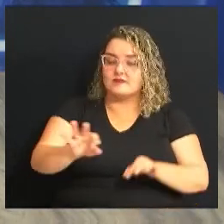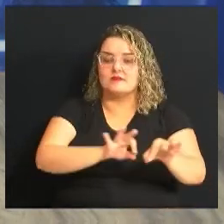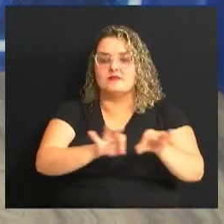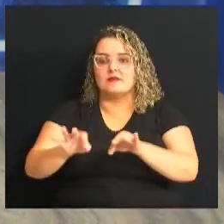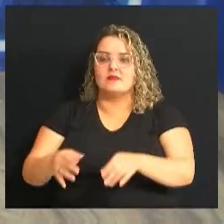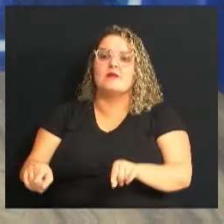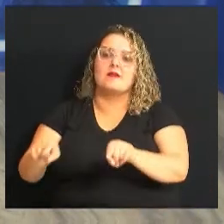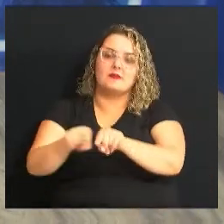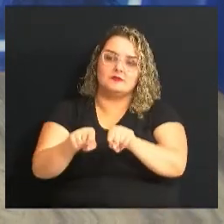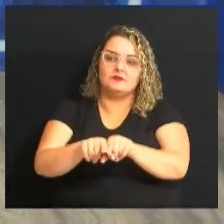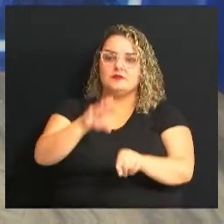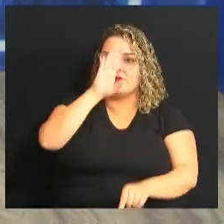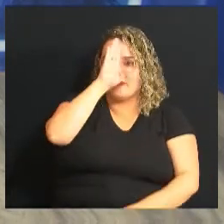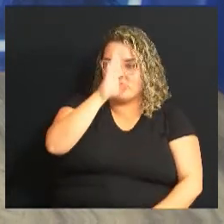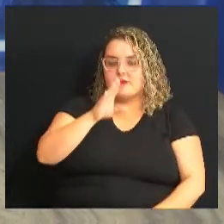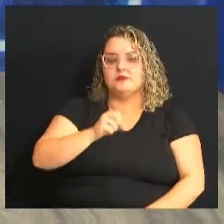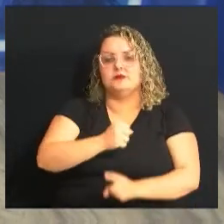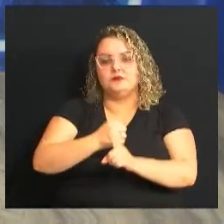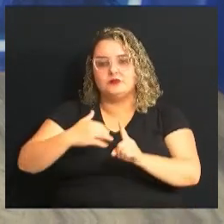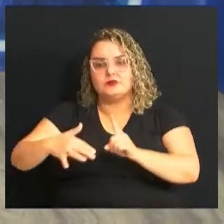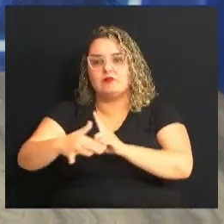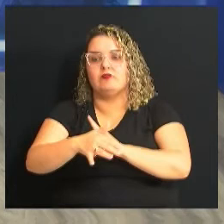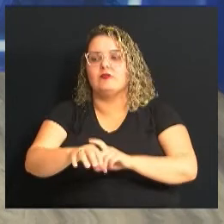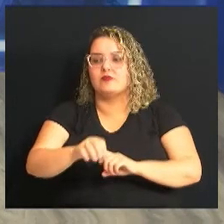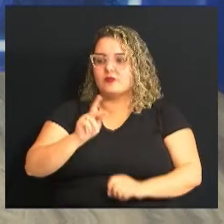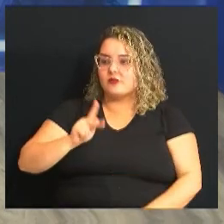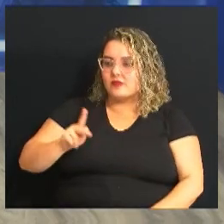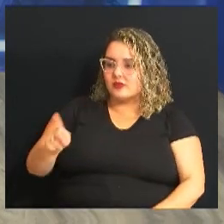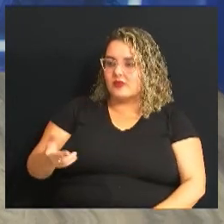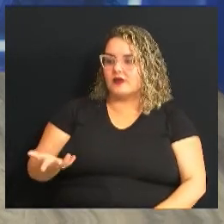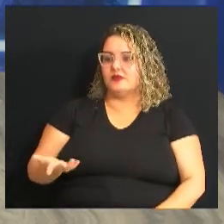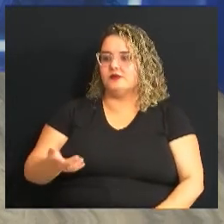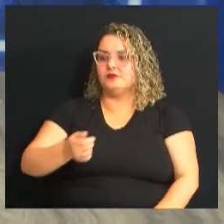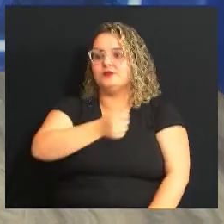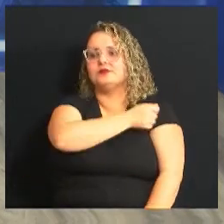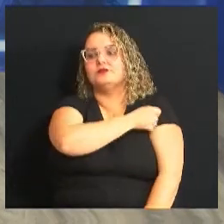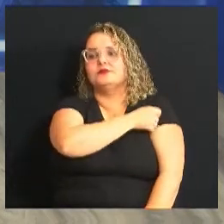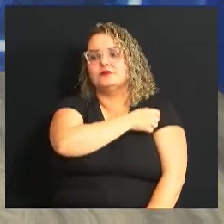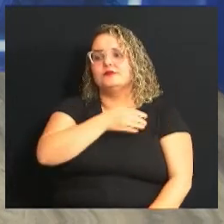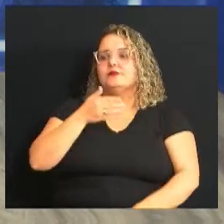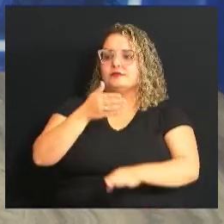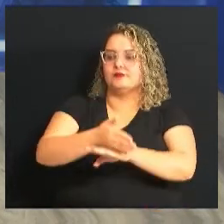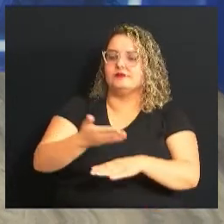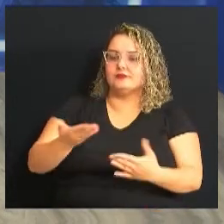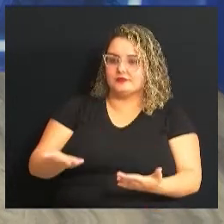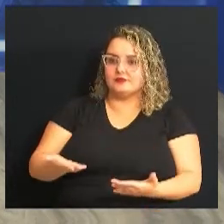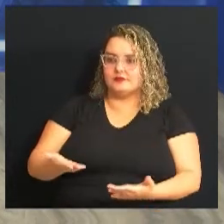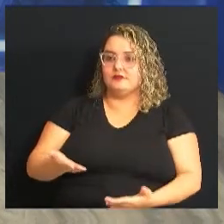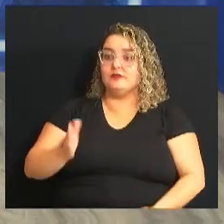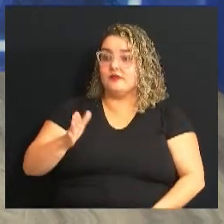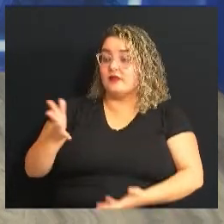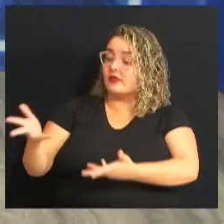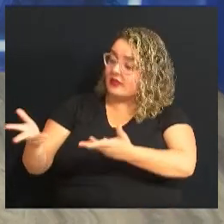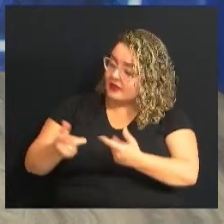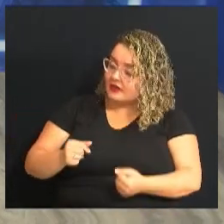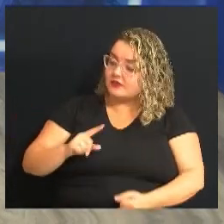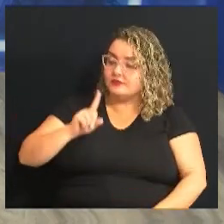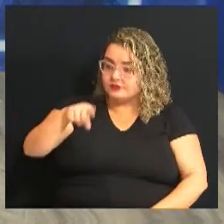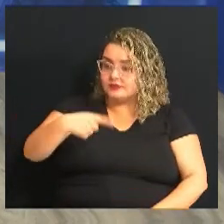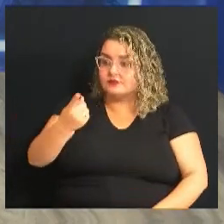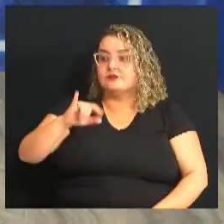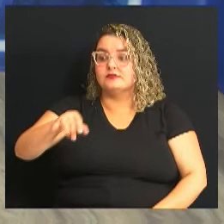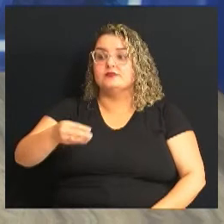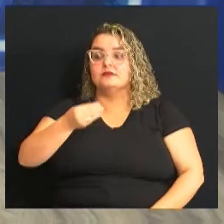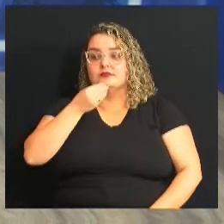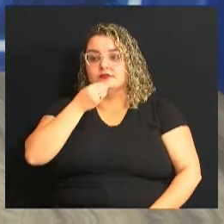claro, principalmente para a sociedade, para os educadores e para os alunos que vão participar. Já faço o convite aqui para uma próxima